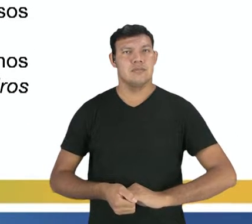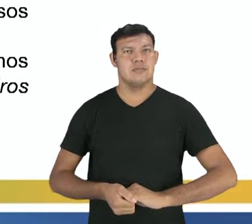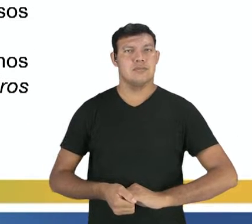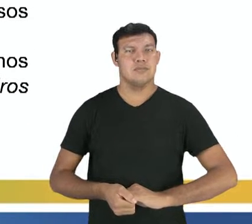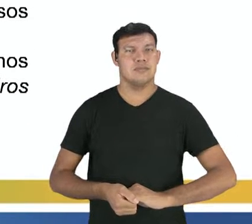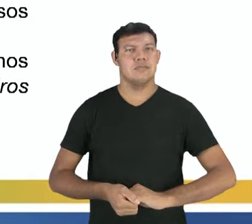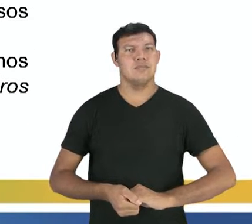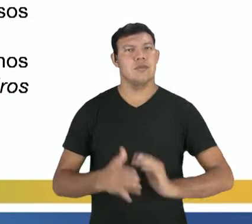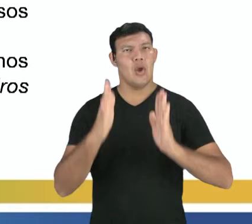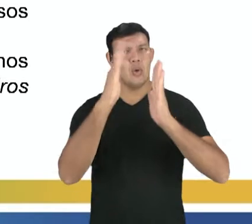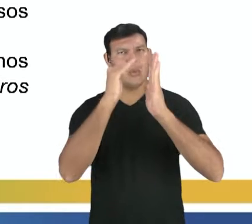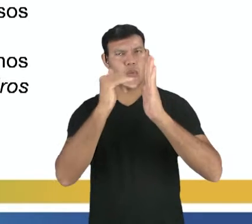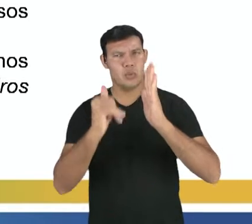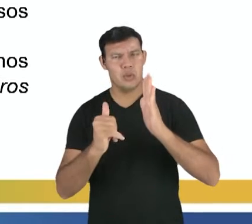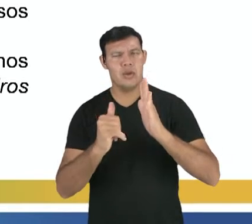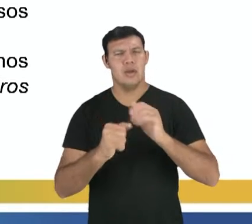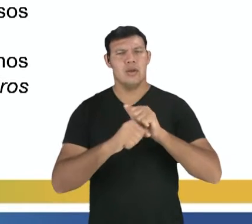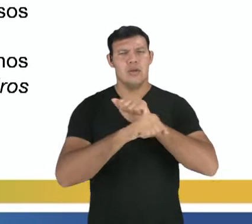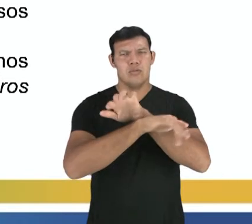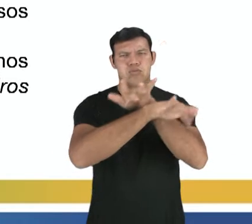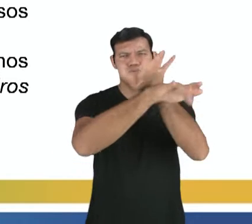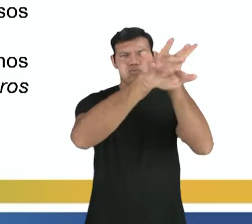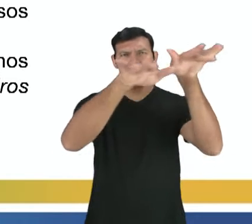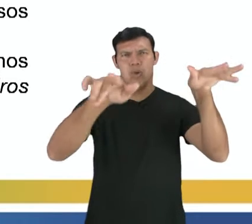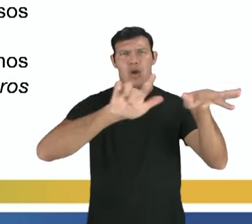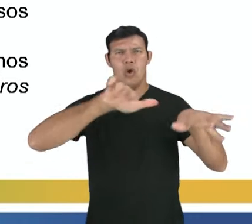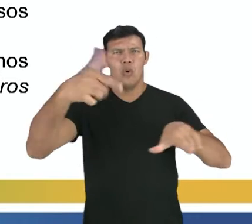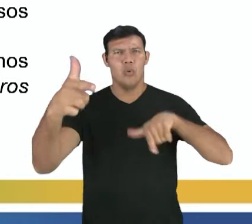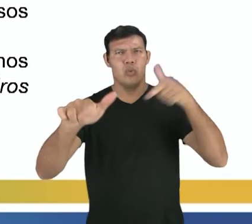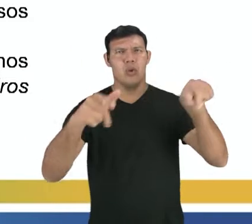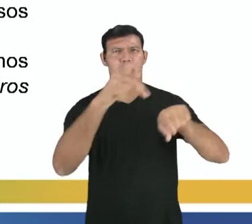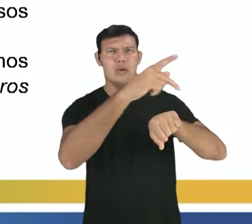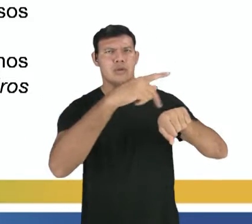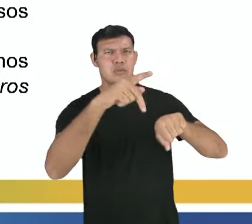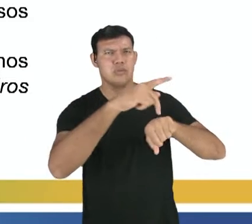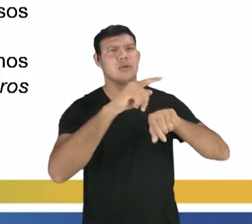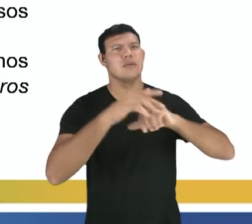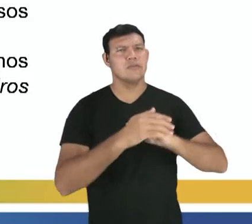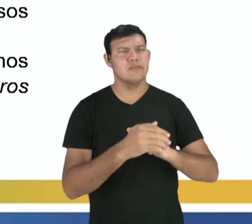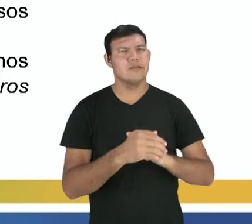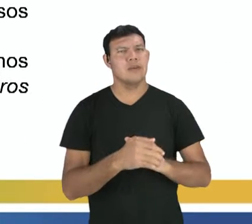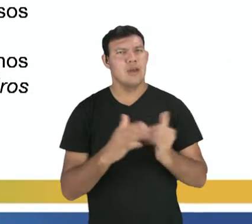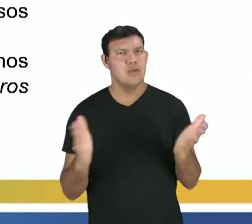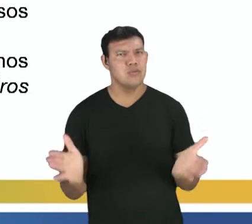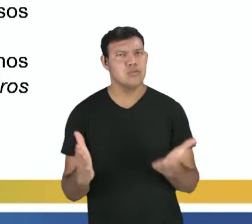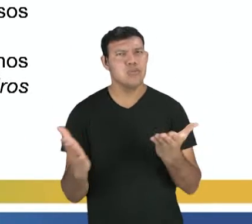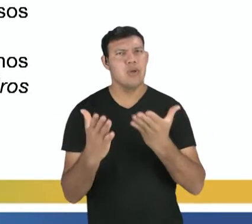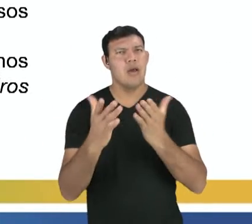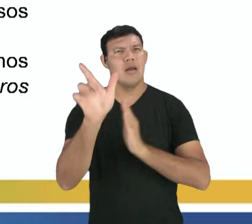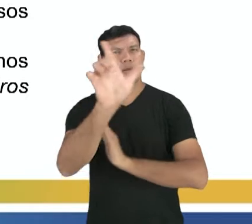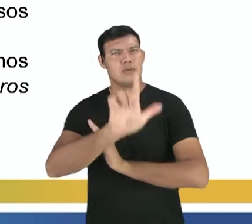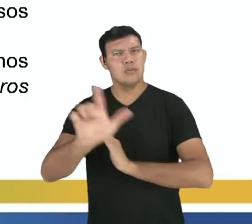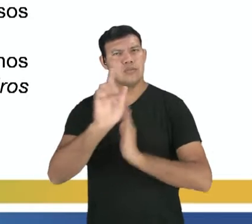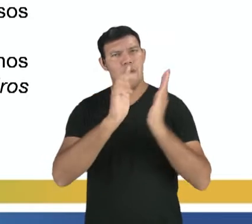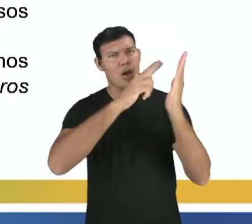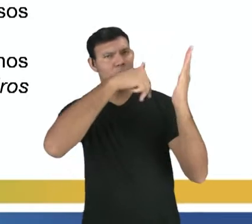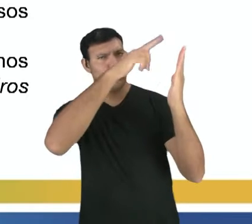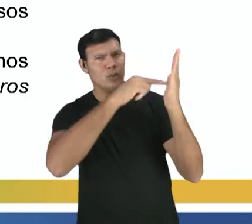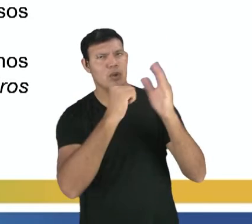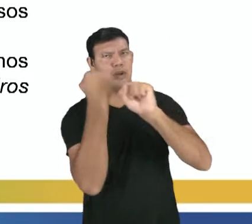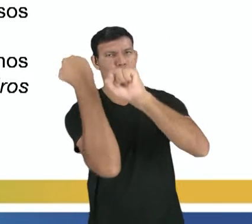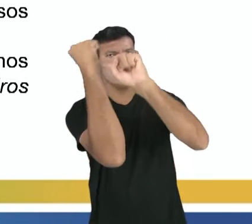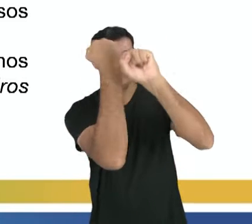Rapidamente esse estilo chegou a outros países inspirados em diversos campos da arte, tá? Como literatura,